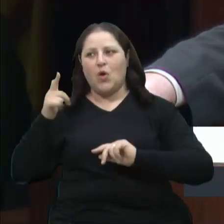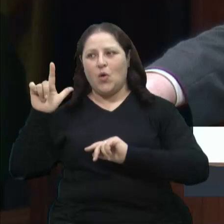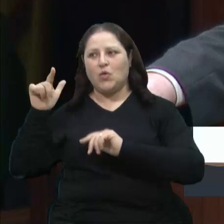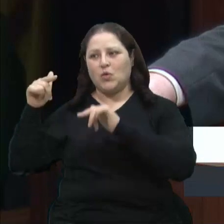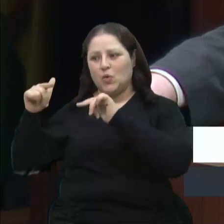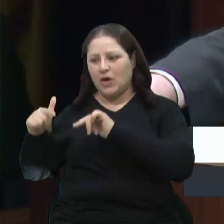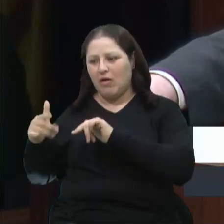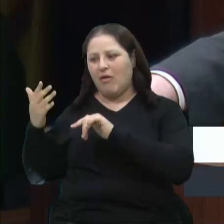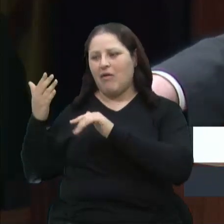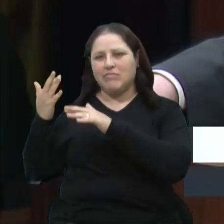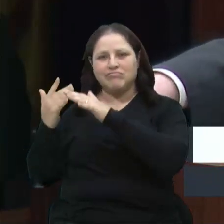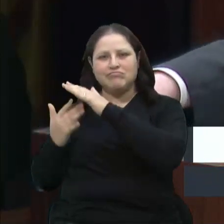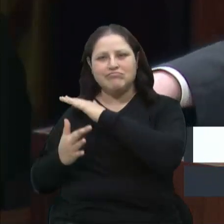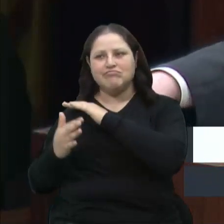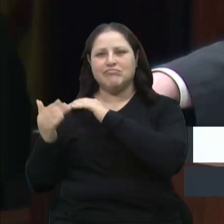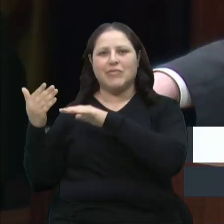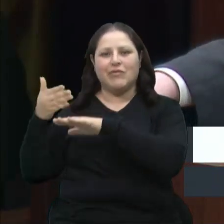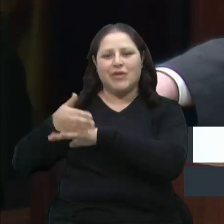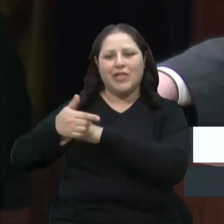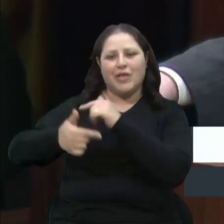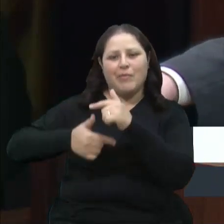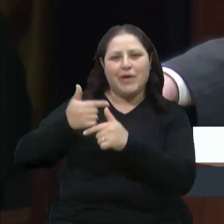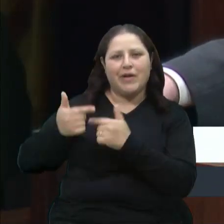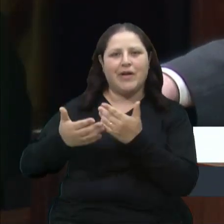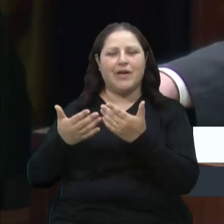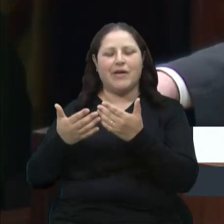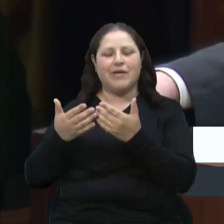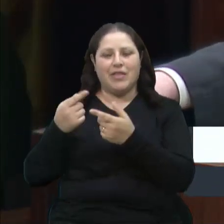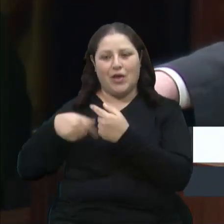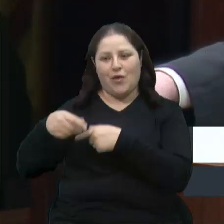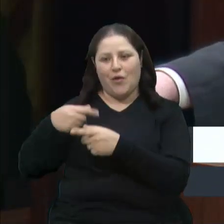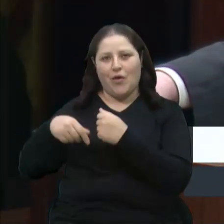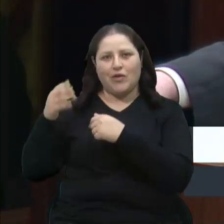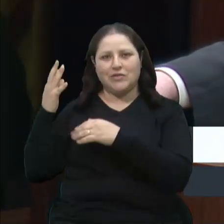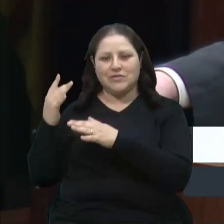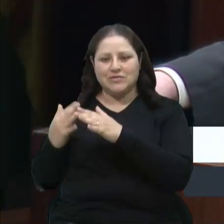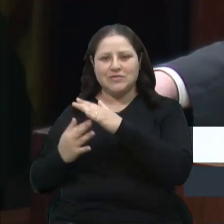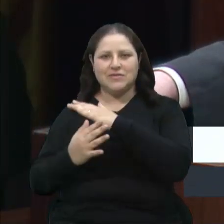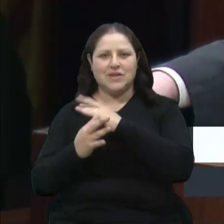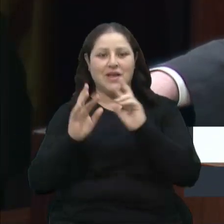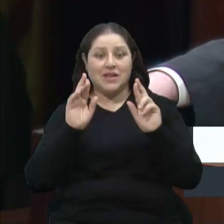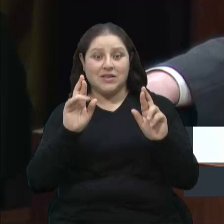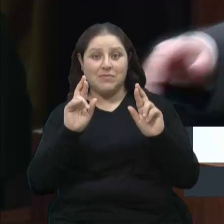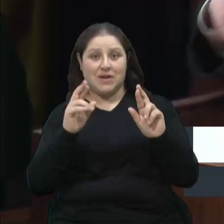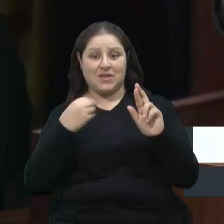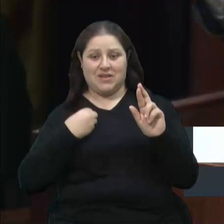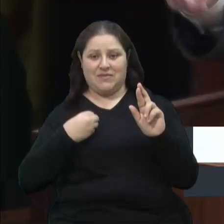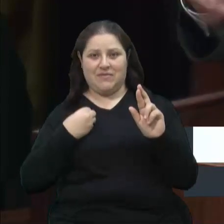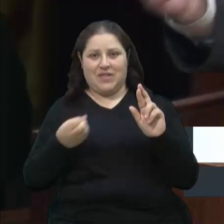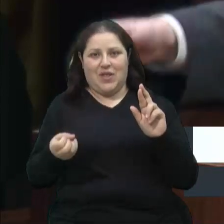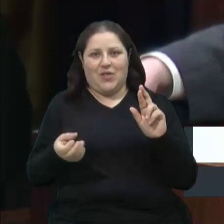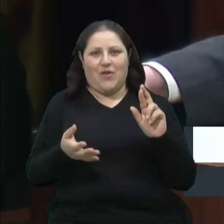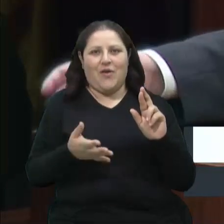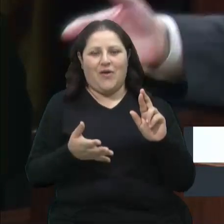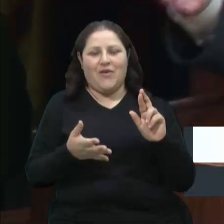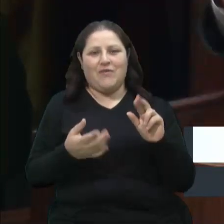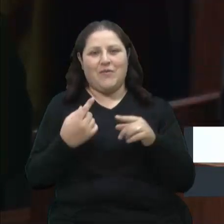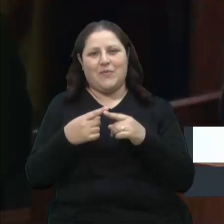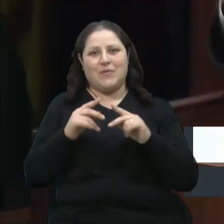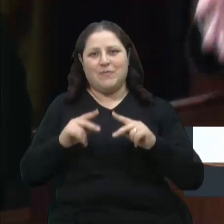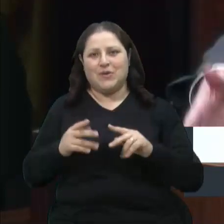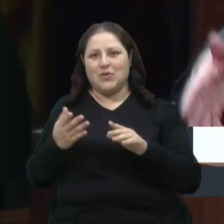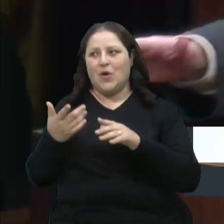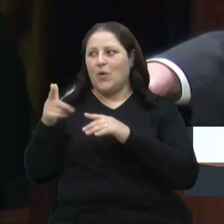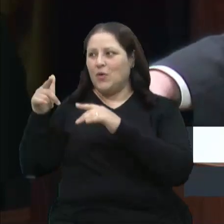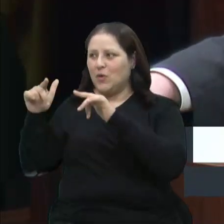quem vem a negócio, quem vem a trabalho, quem vem com uma esperança de vida, vereador, para quem viveu fora, quando